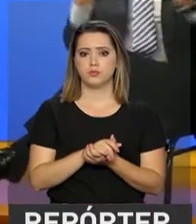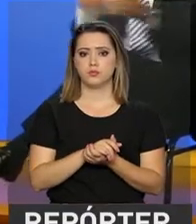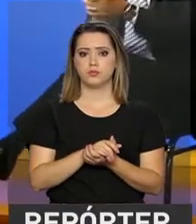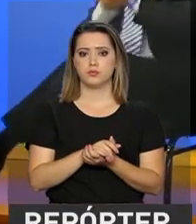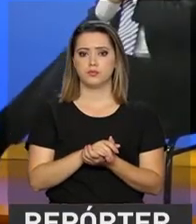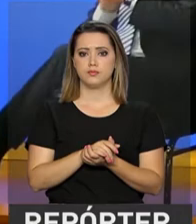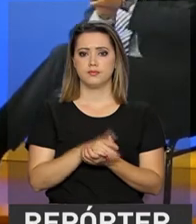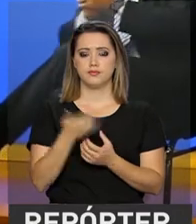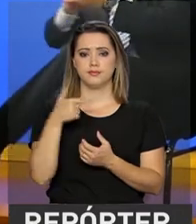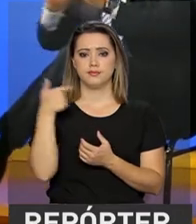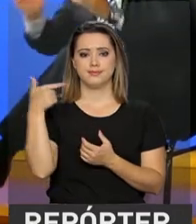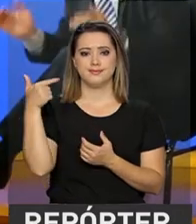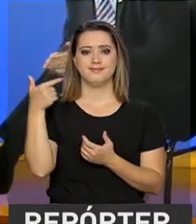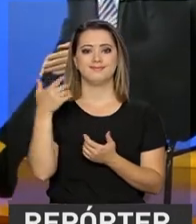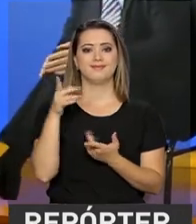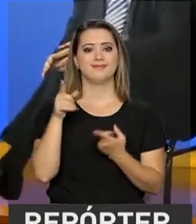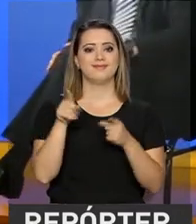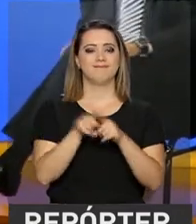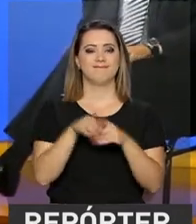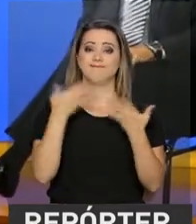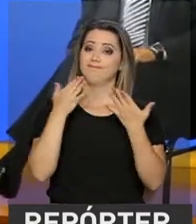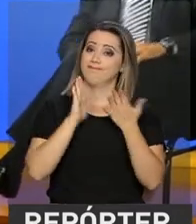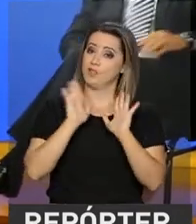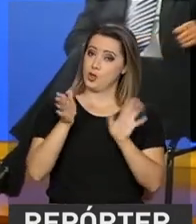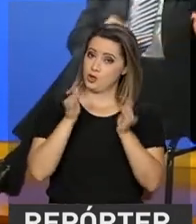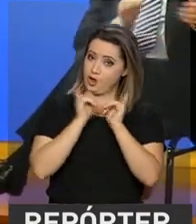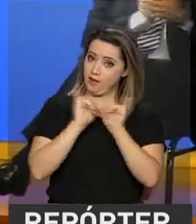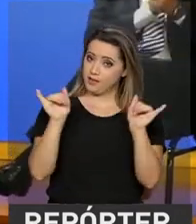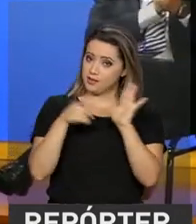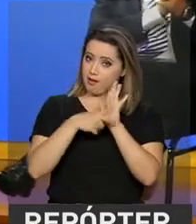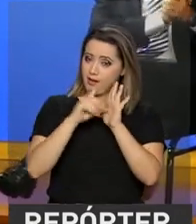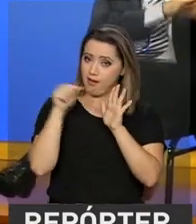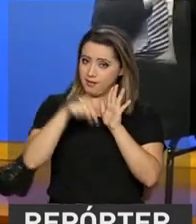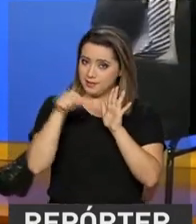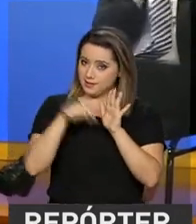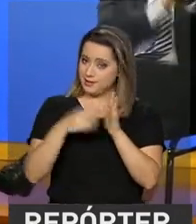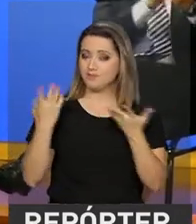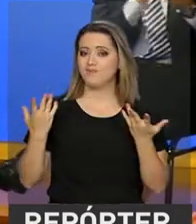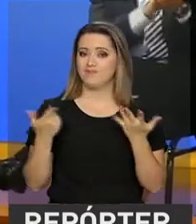Quinta-feira você vai anunciar. Então, eu pré-anunciei aqui.